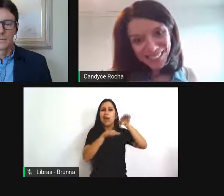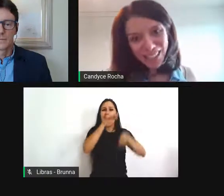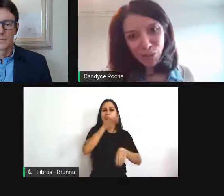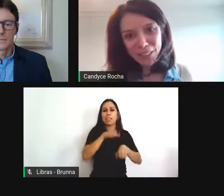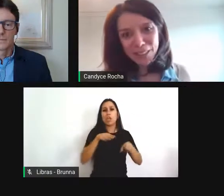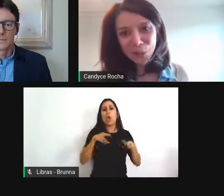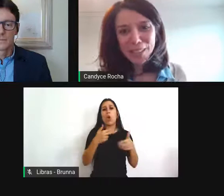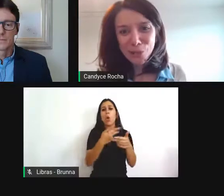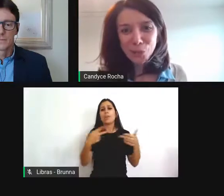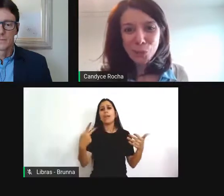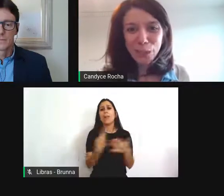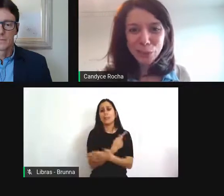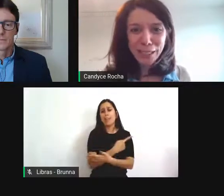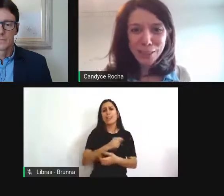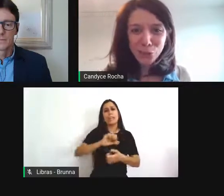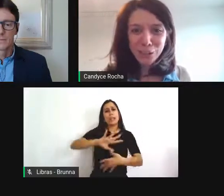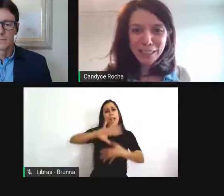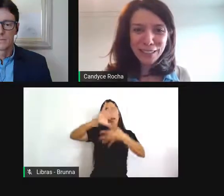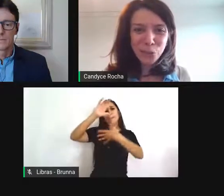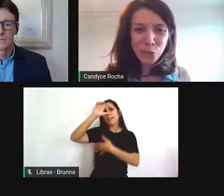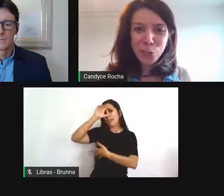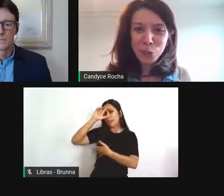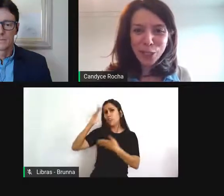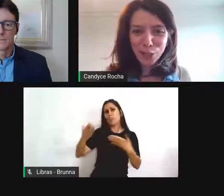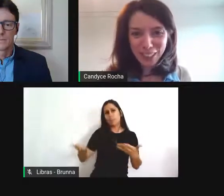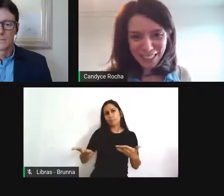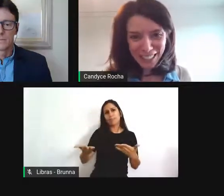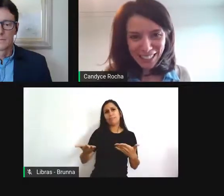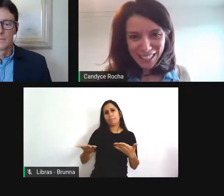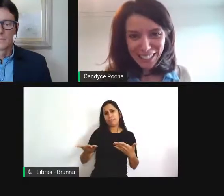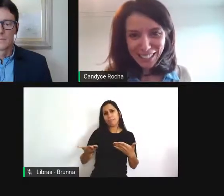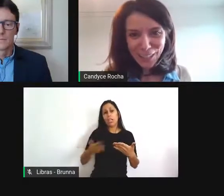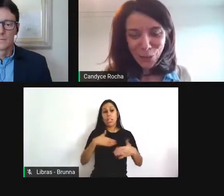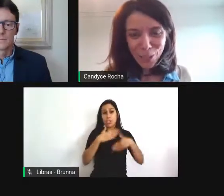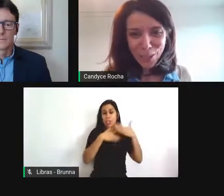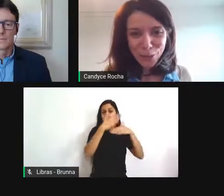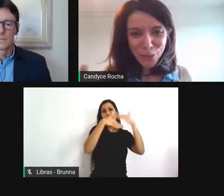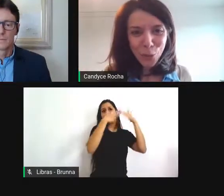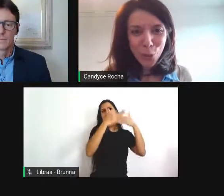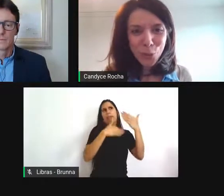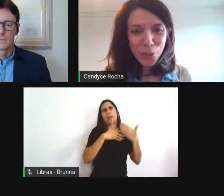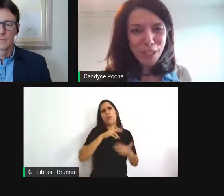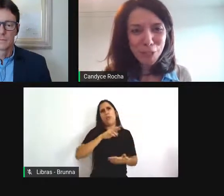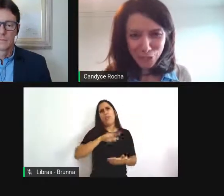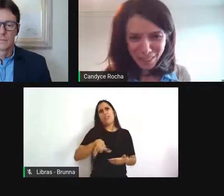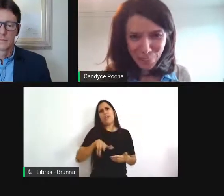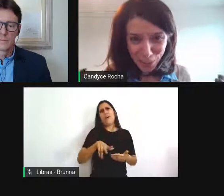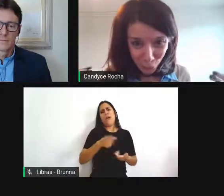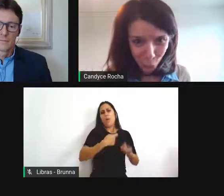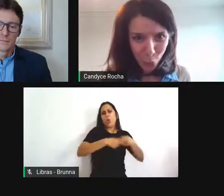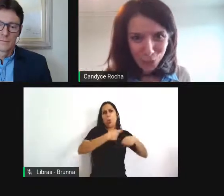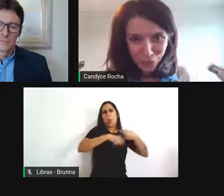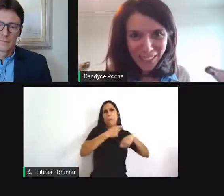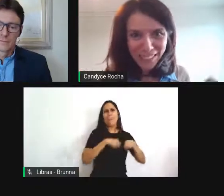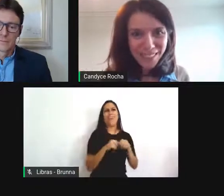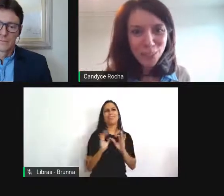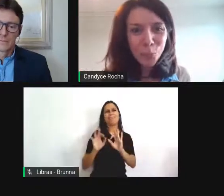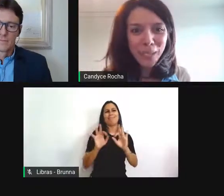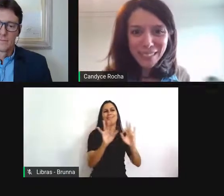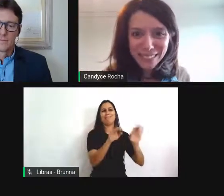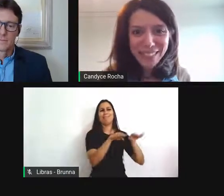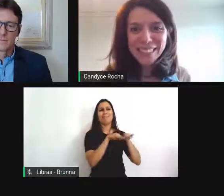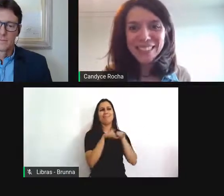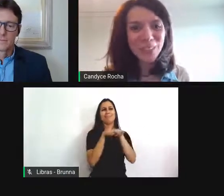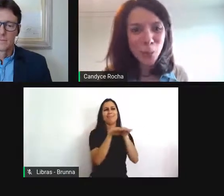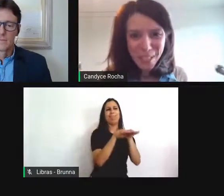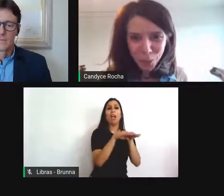e esse é o verdadeiro desenvolvimento, né? Quer dizer, o verdadeiro desenvolvimento não é só ter uma situação econômica estável, você ter pessoas felizes